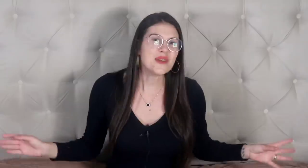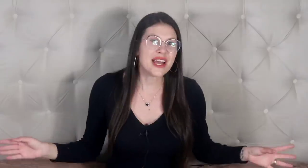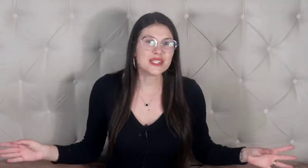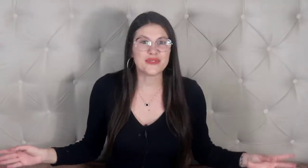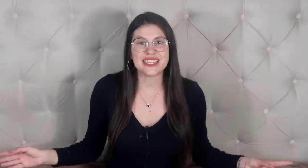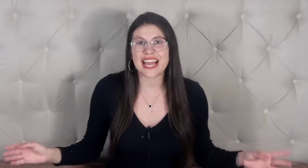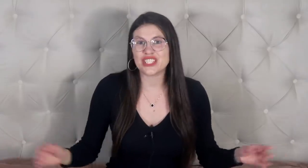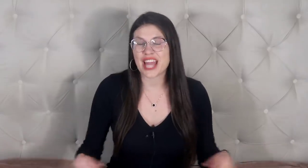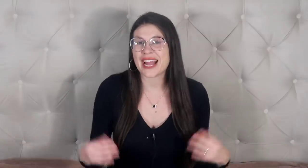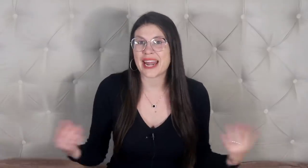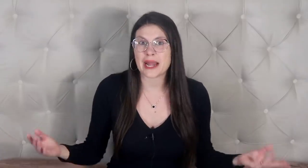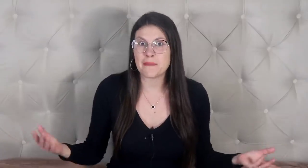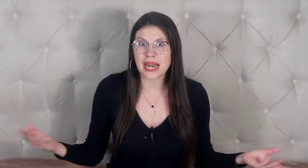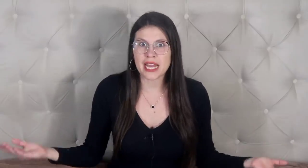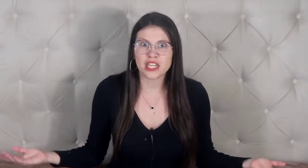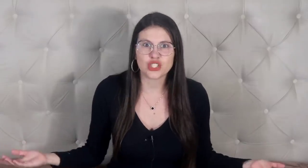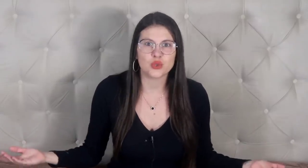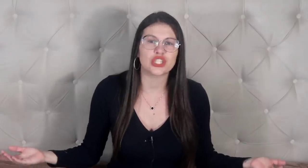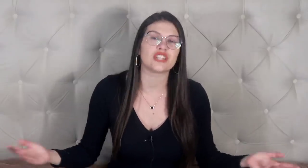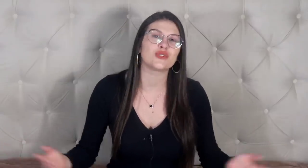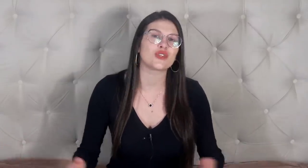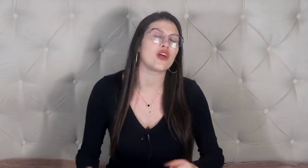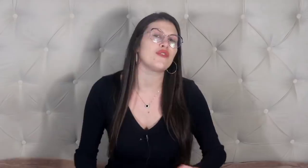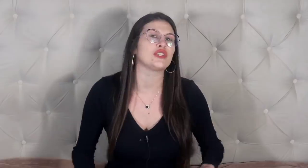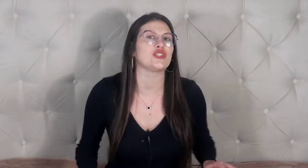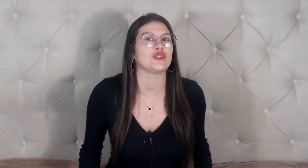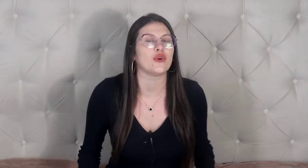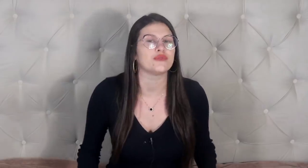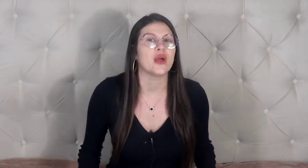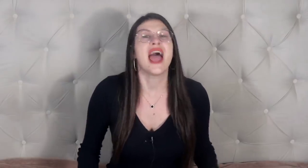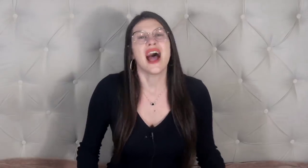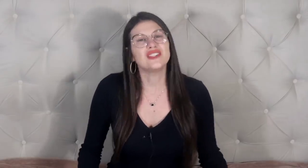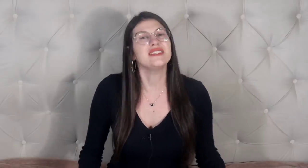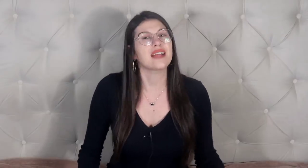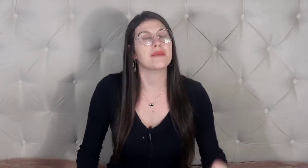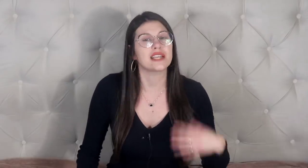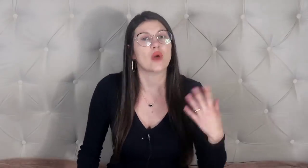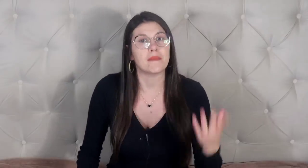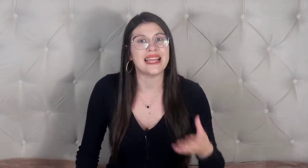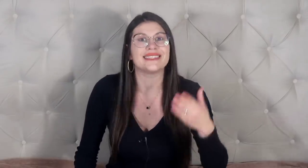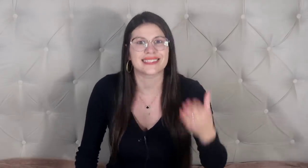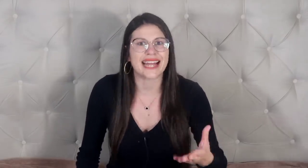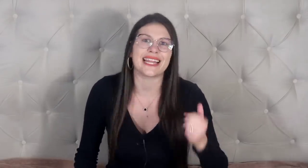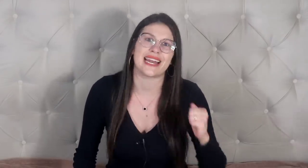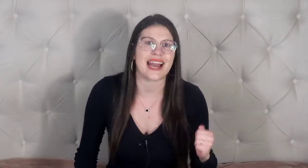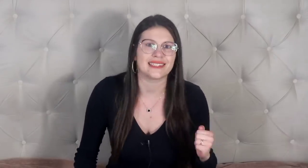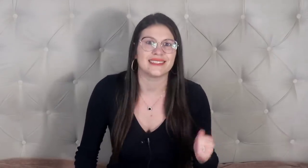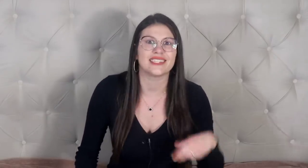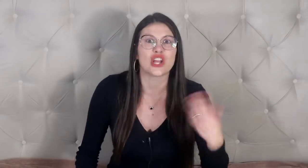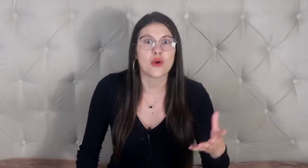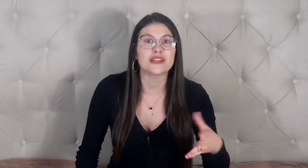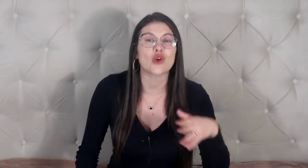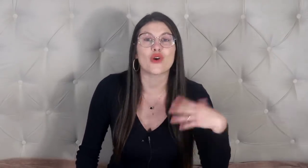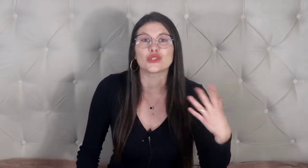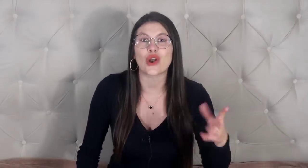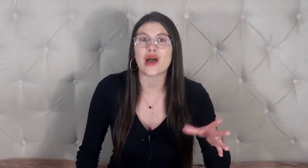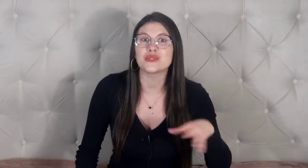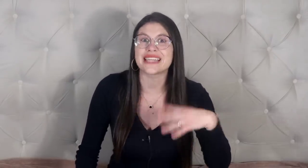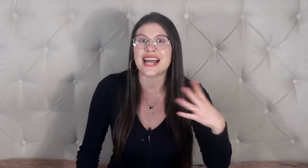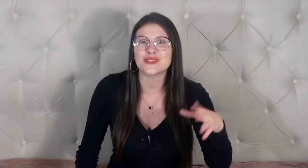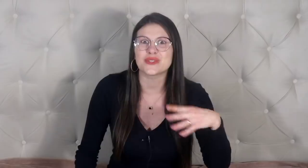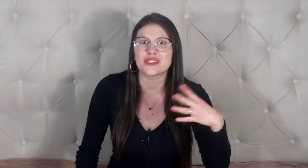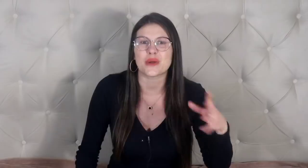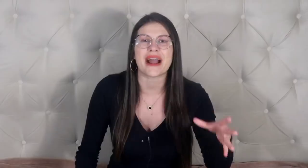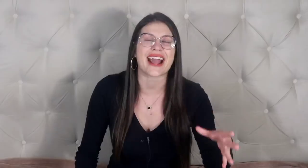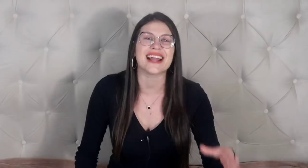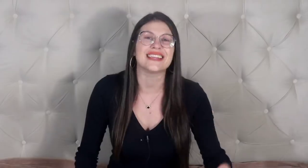Alexandre Moraes. Mas não era suficiente ter a careca brilhante do Xande nos holofotes de novo. A gente sabe que a sua bile está treinada. Você já começou a controlar